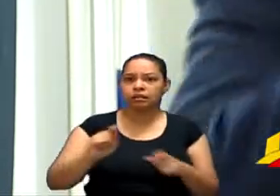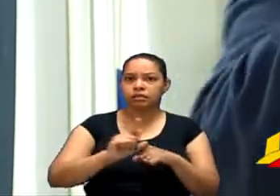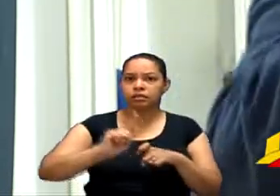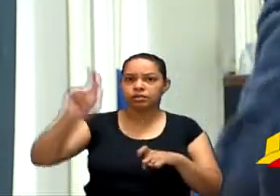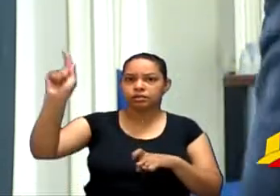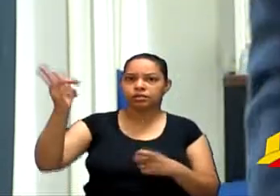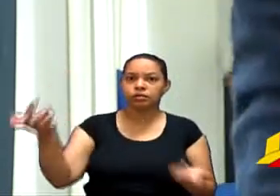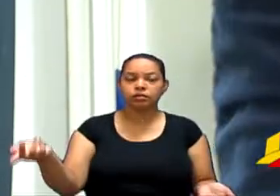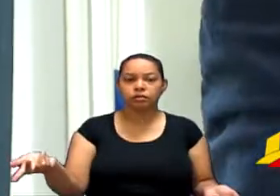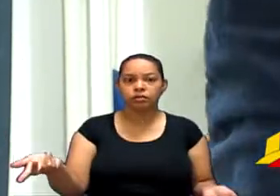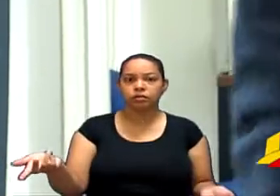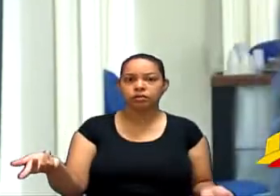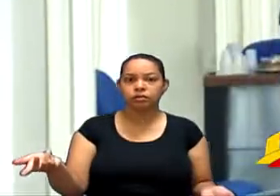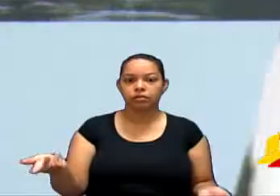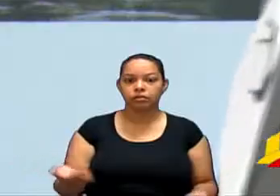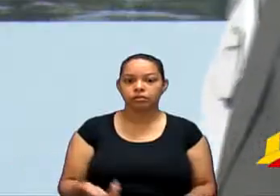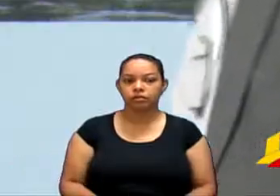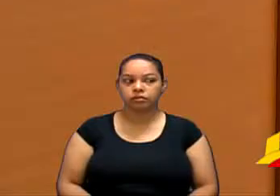obrigado